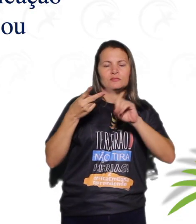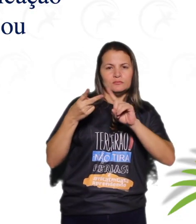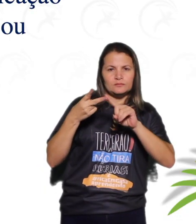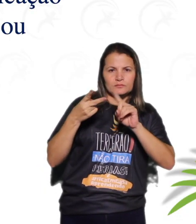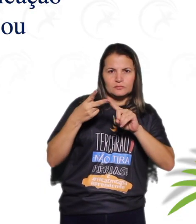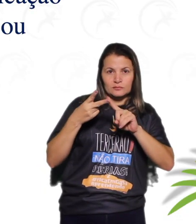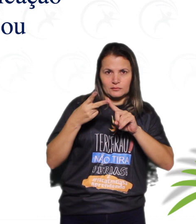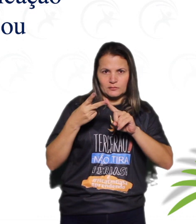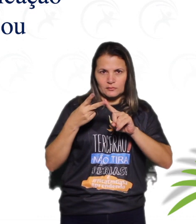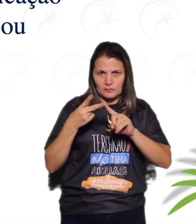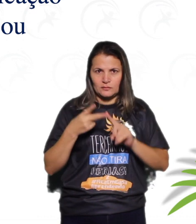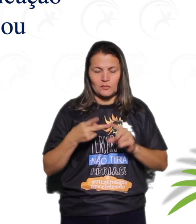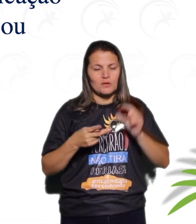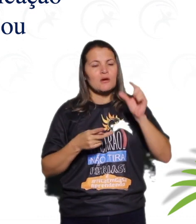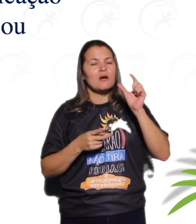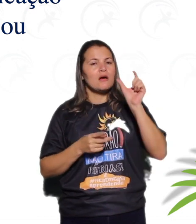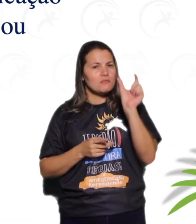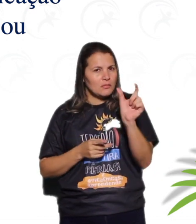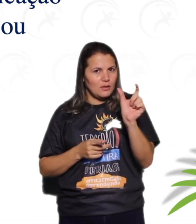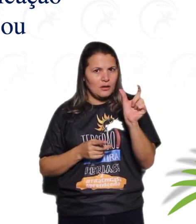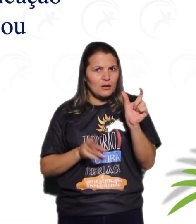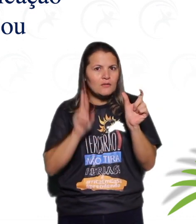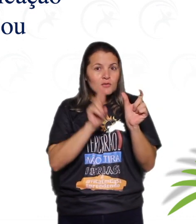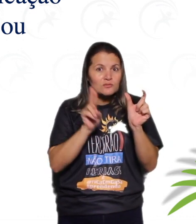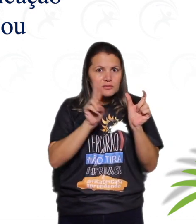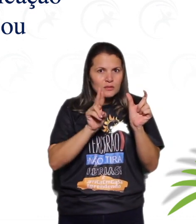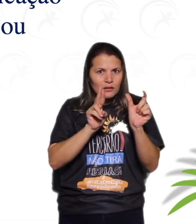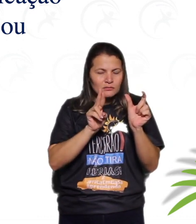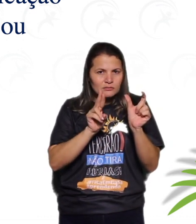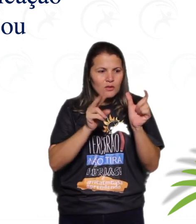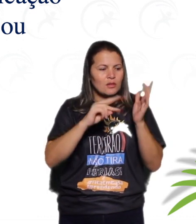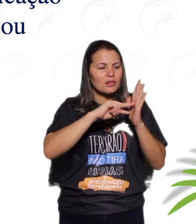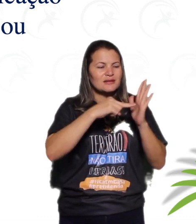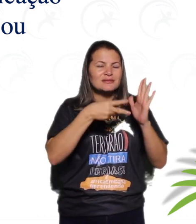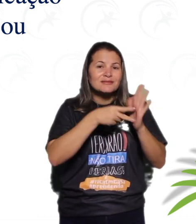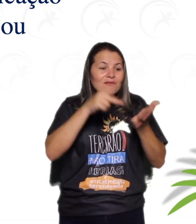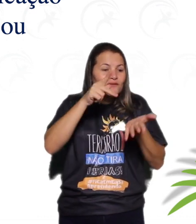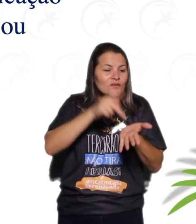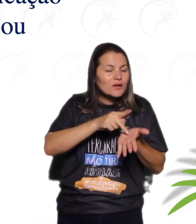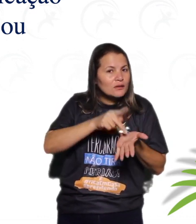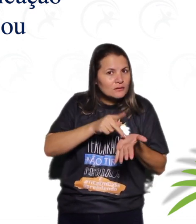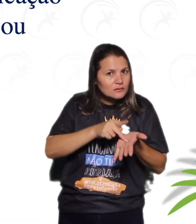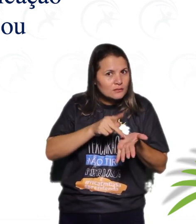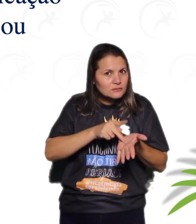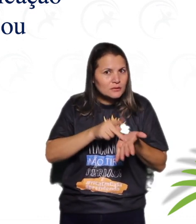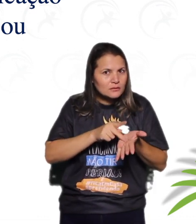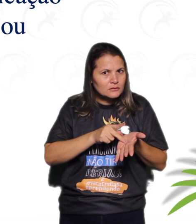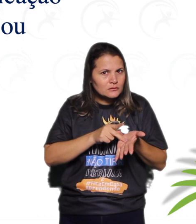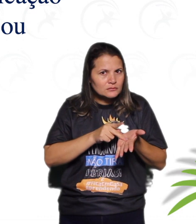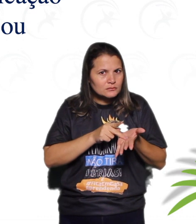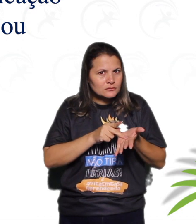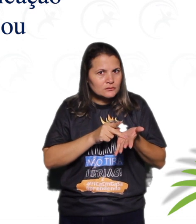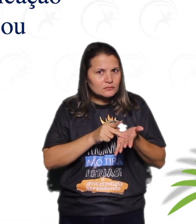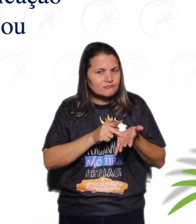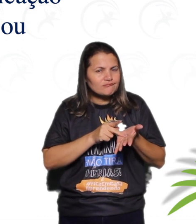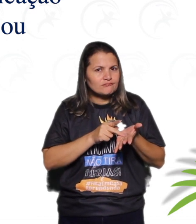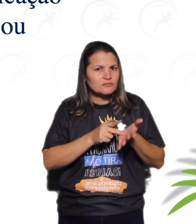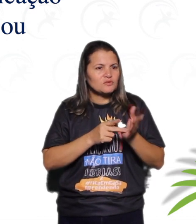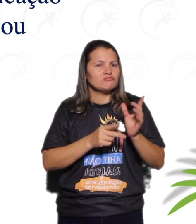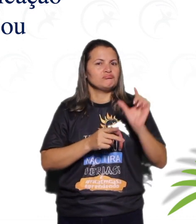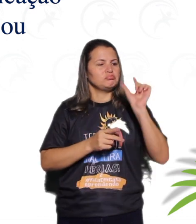empregada no seu significado real, literal. Como se diz? Ao pé da letra. É uma expressão